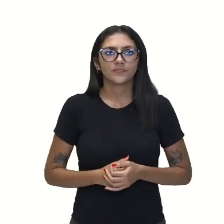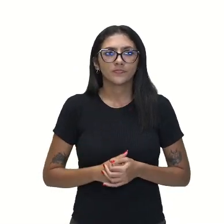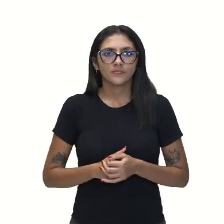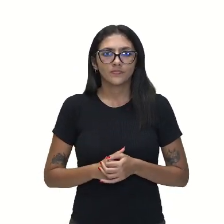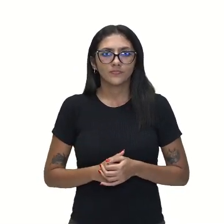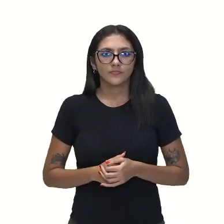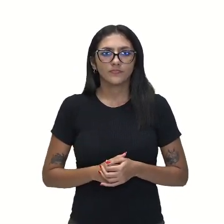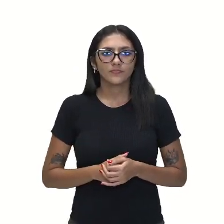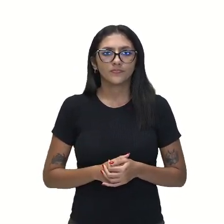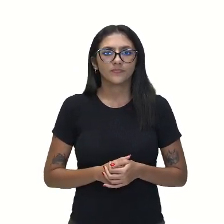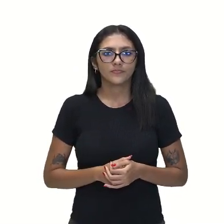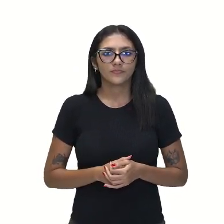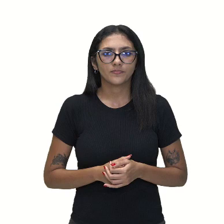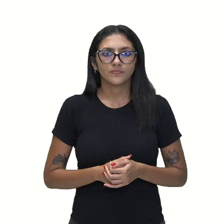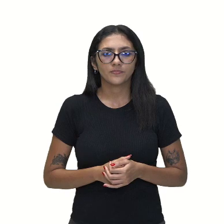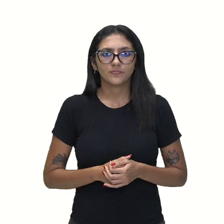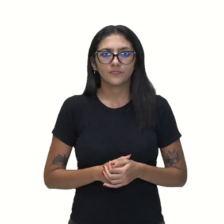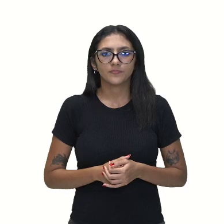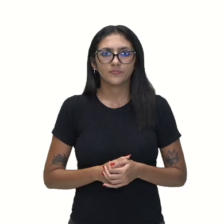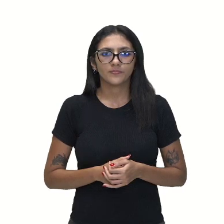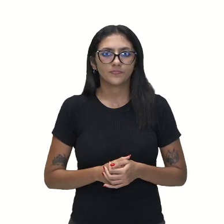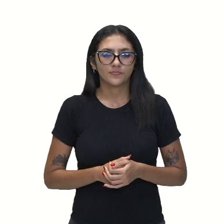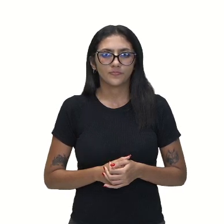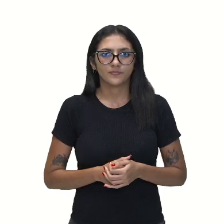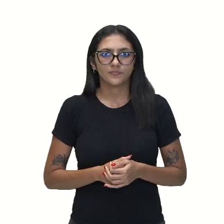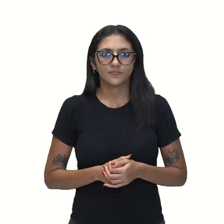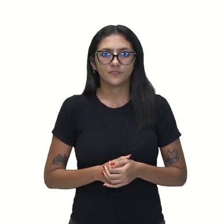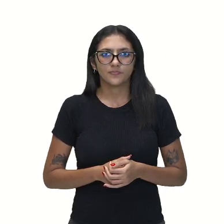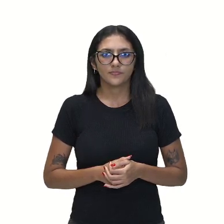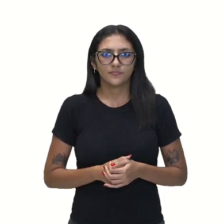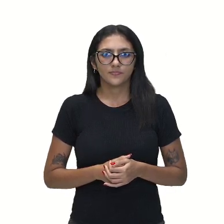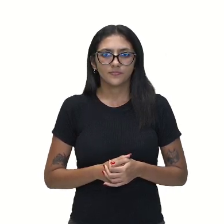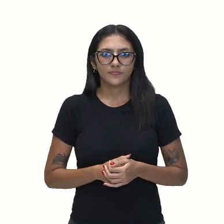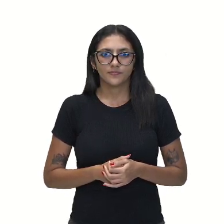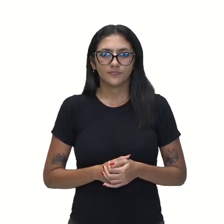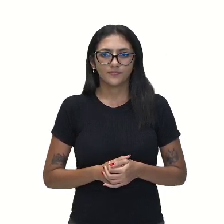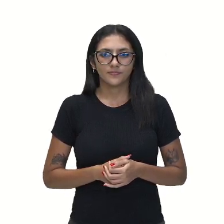Deixa eu apagar aqui para a gente liberar espaço.